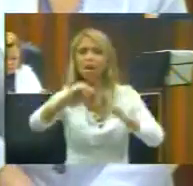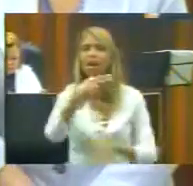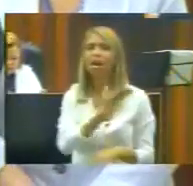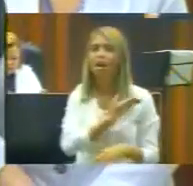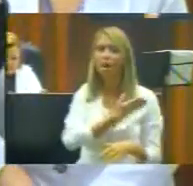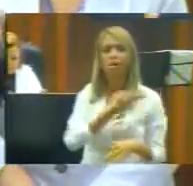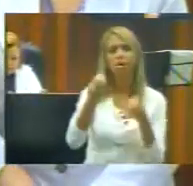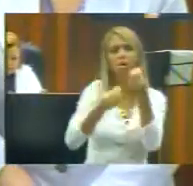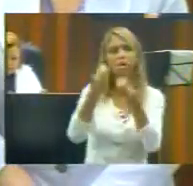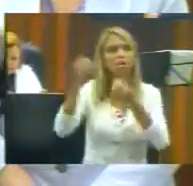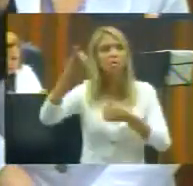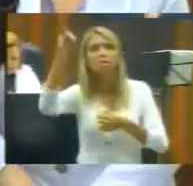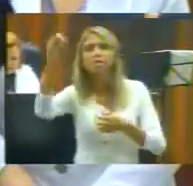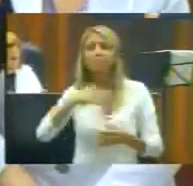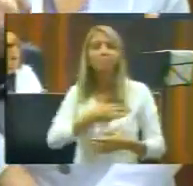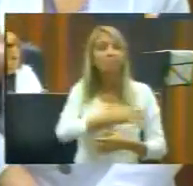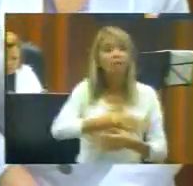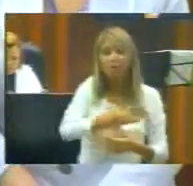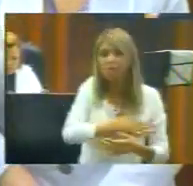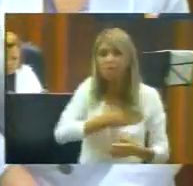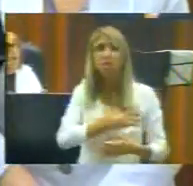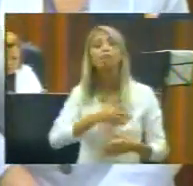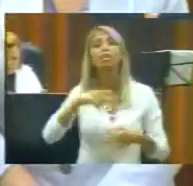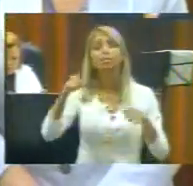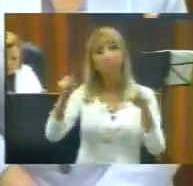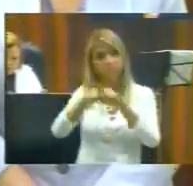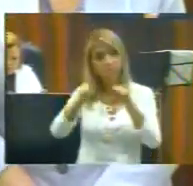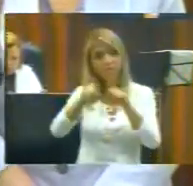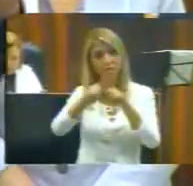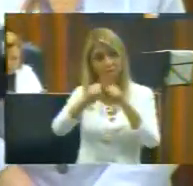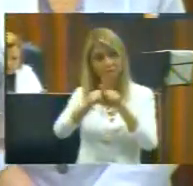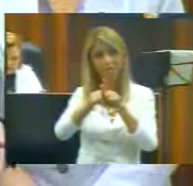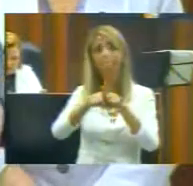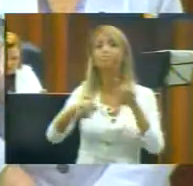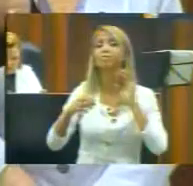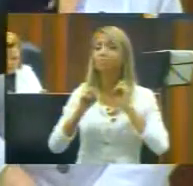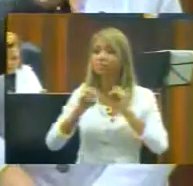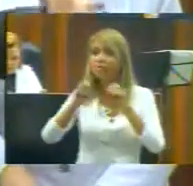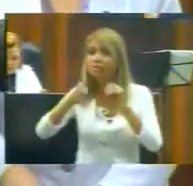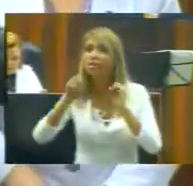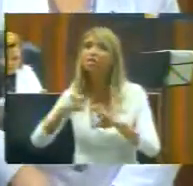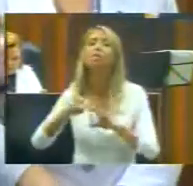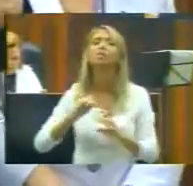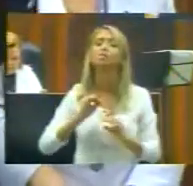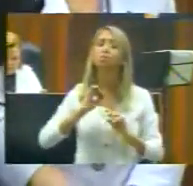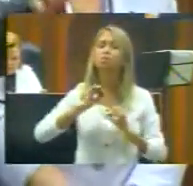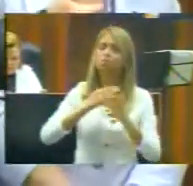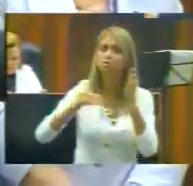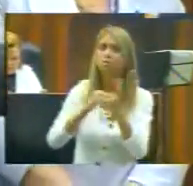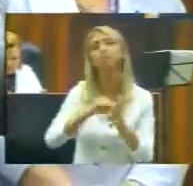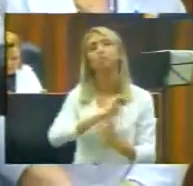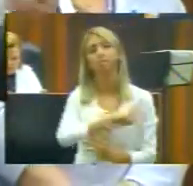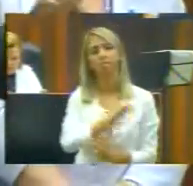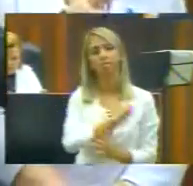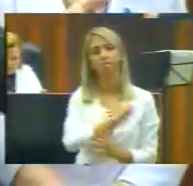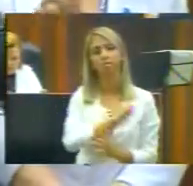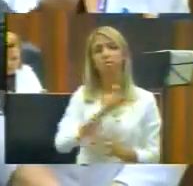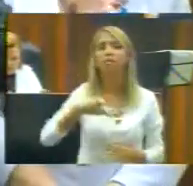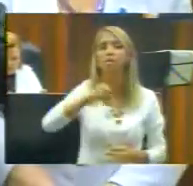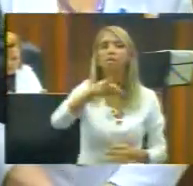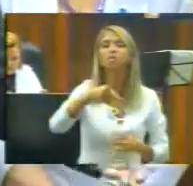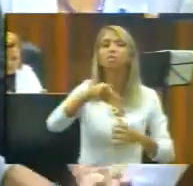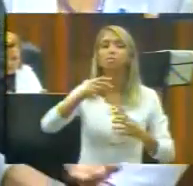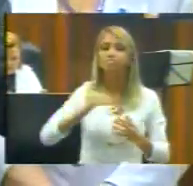gostar da instituição e preservar o que a gente gosta. É assim que a gente desenvolve, que a gente cresce e que vocês,